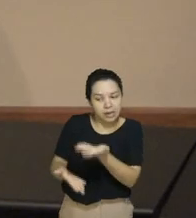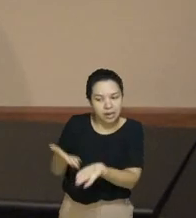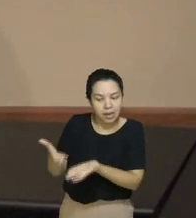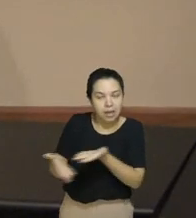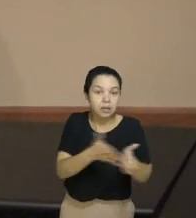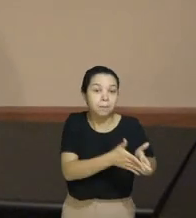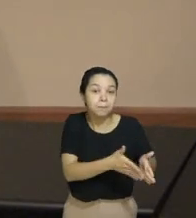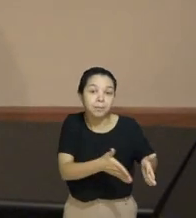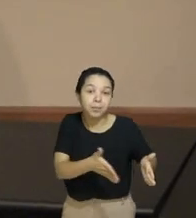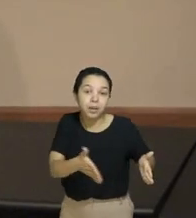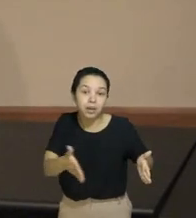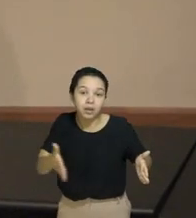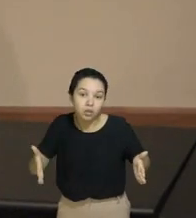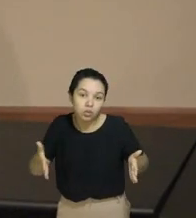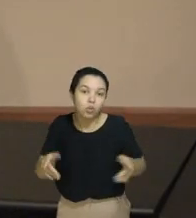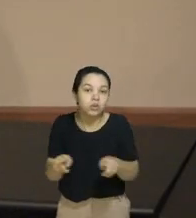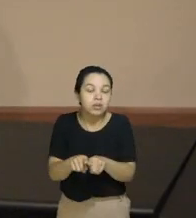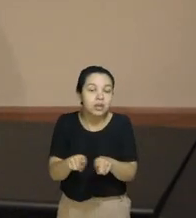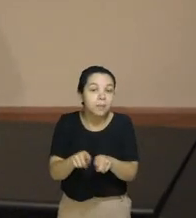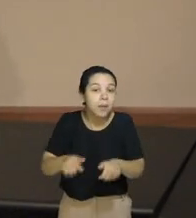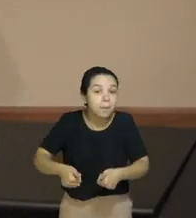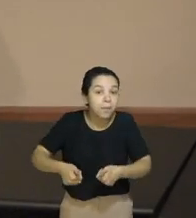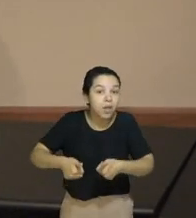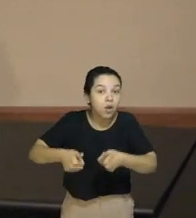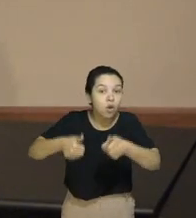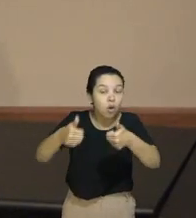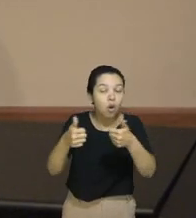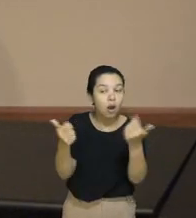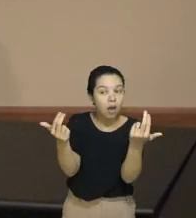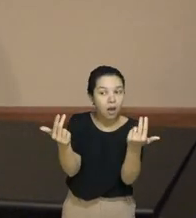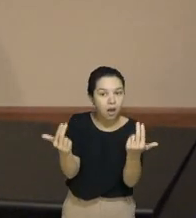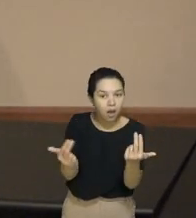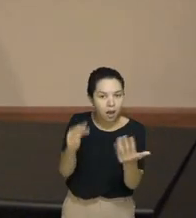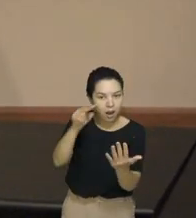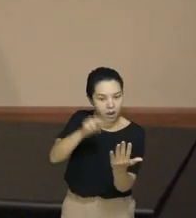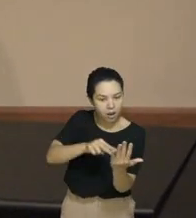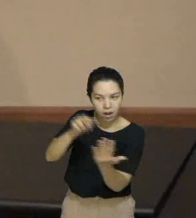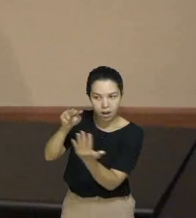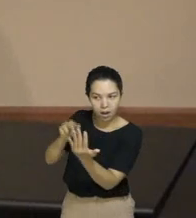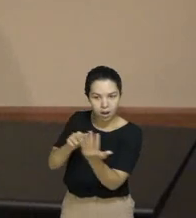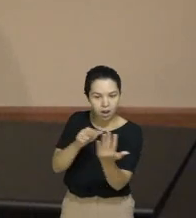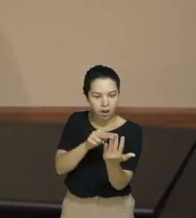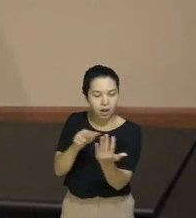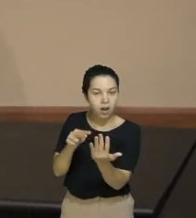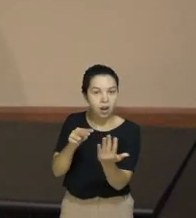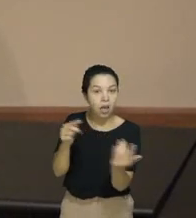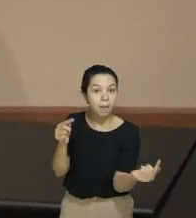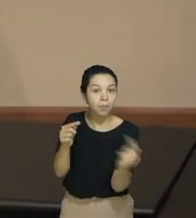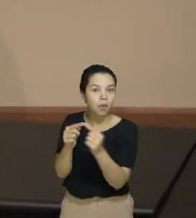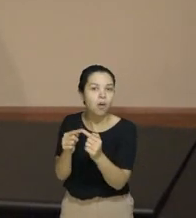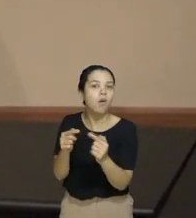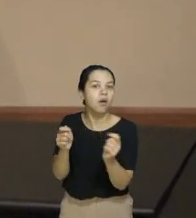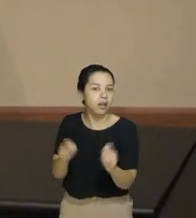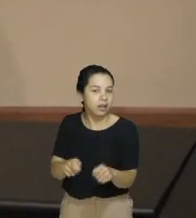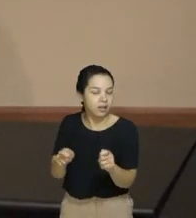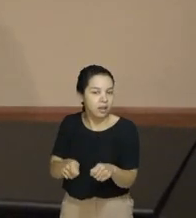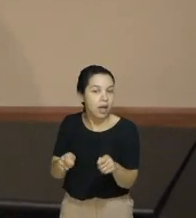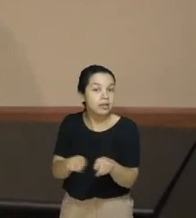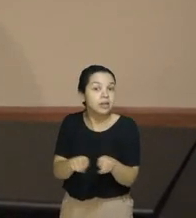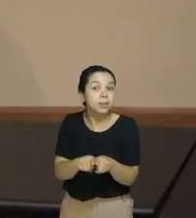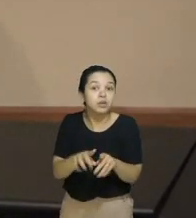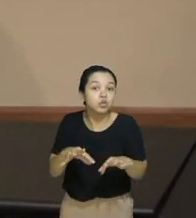as associações que aquela pessoa está fazendo durante o momento da leitura e da escrita, o fechamento, todas as funções que